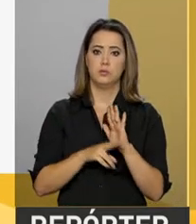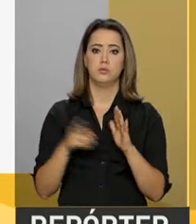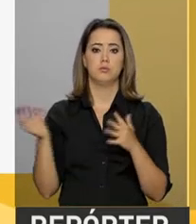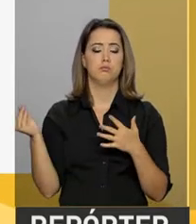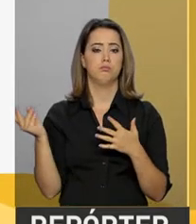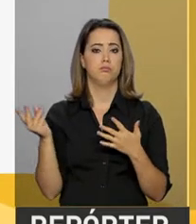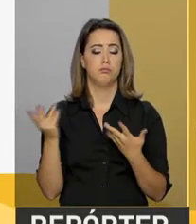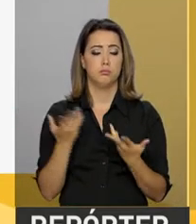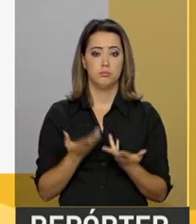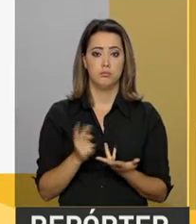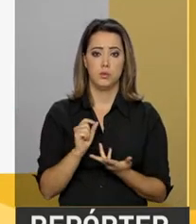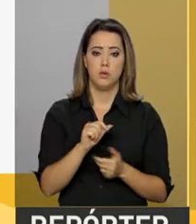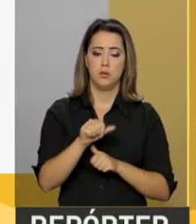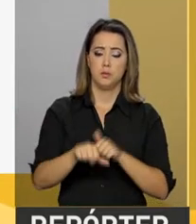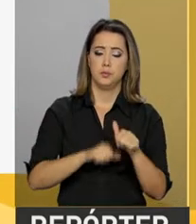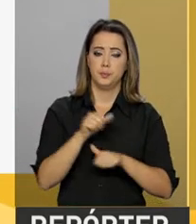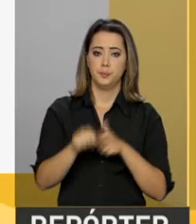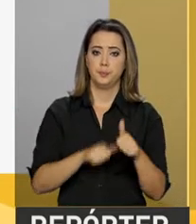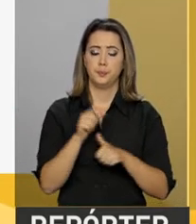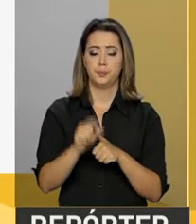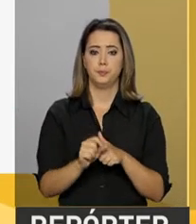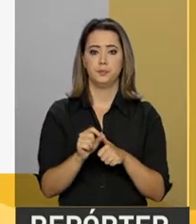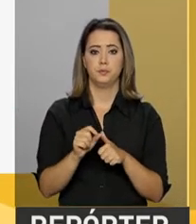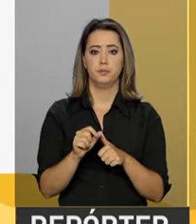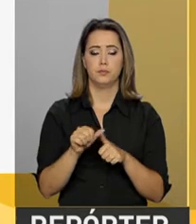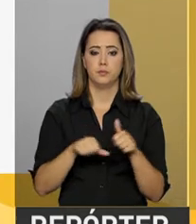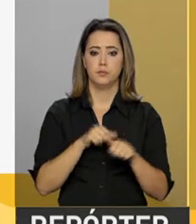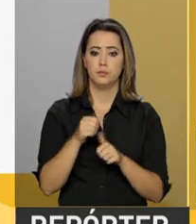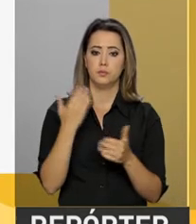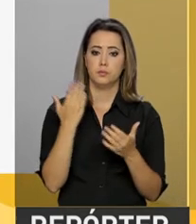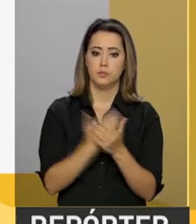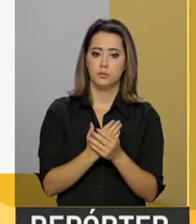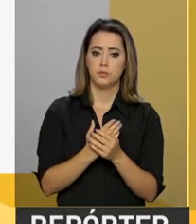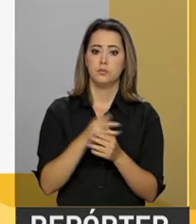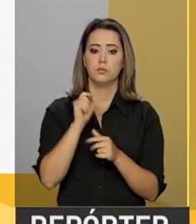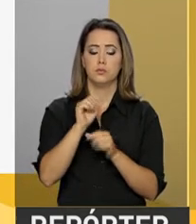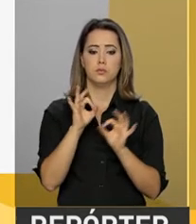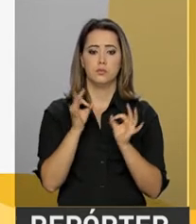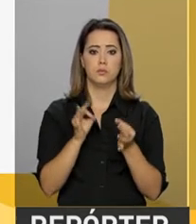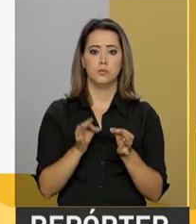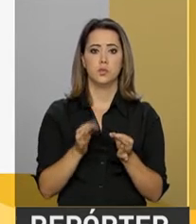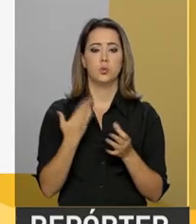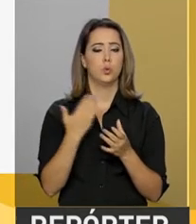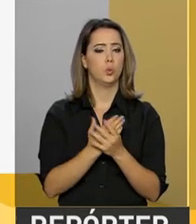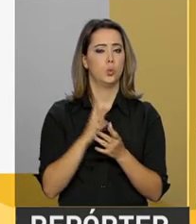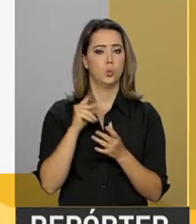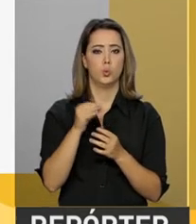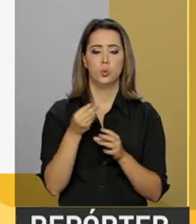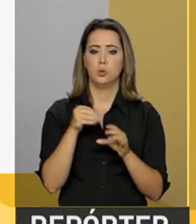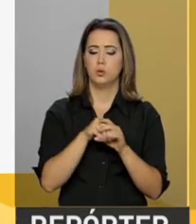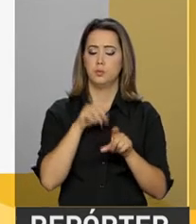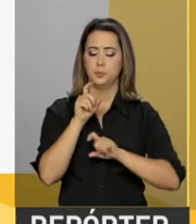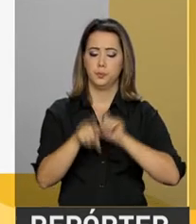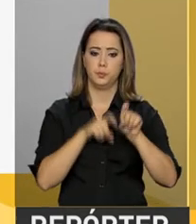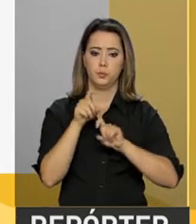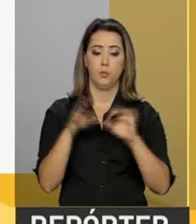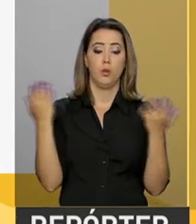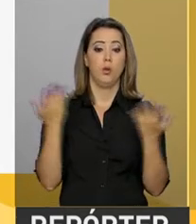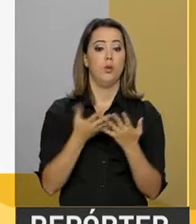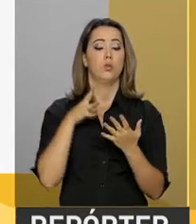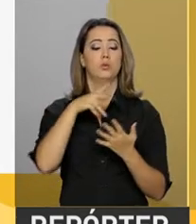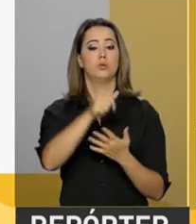de transformar os processos em processos digitais por exemplo hoje